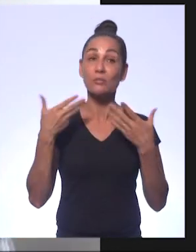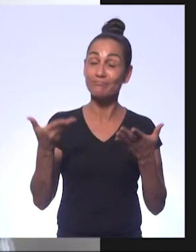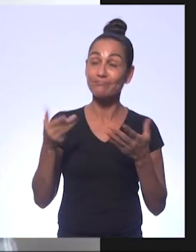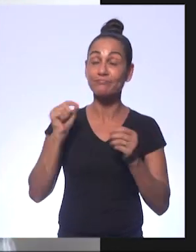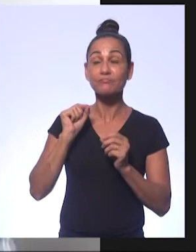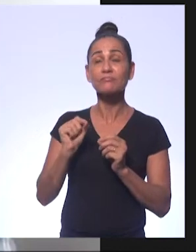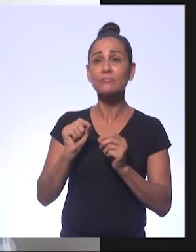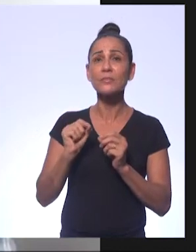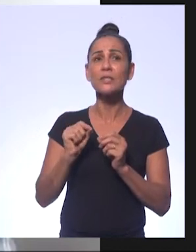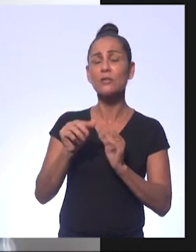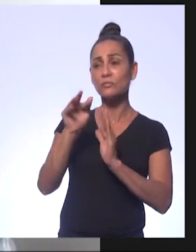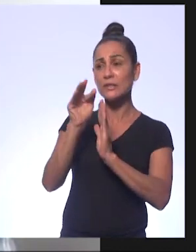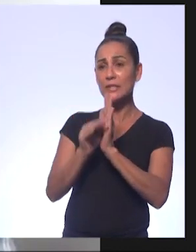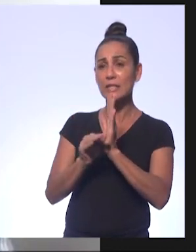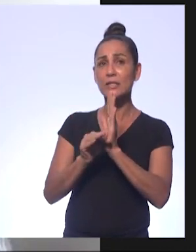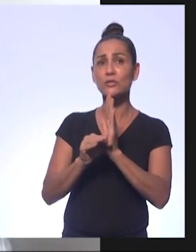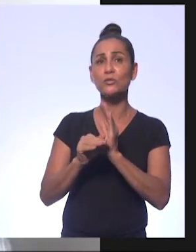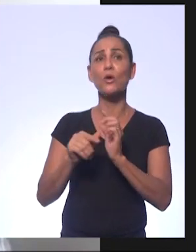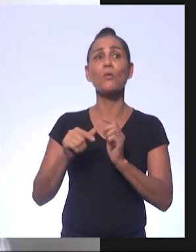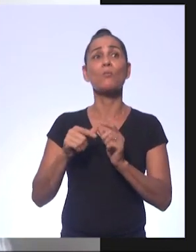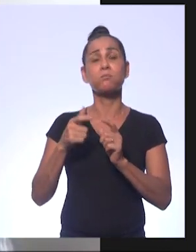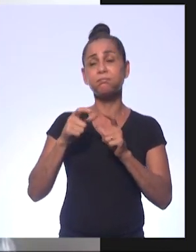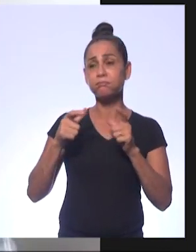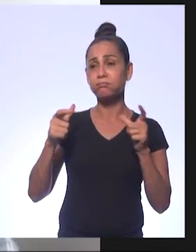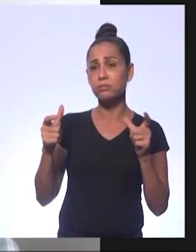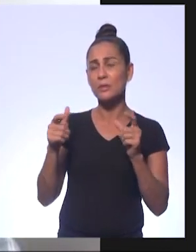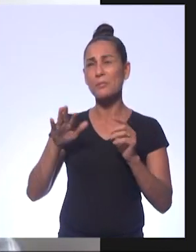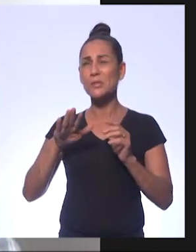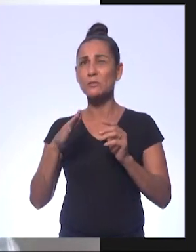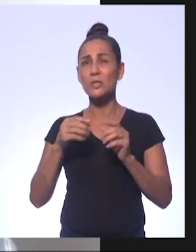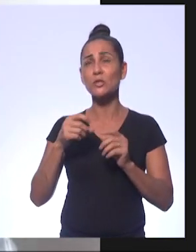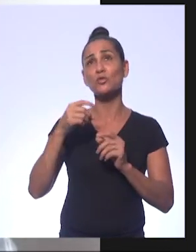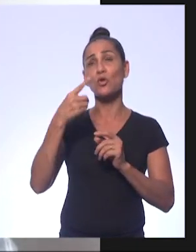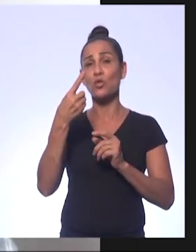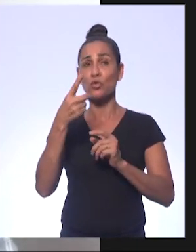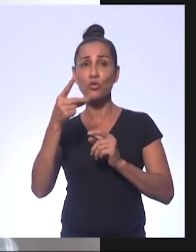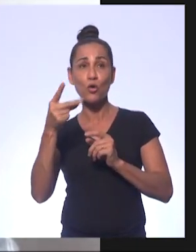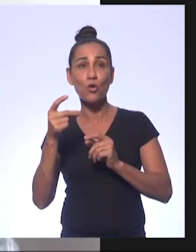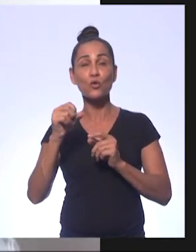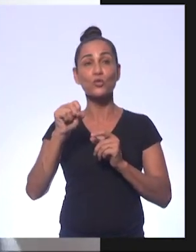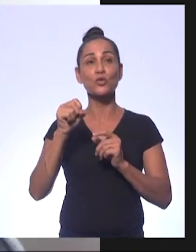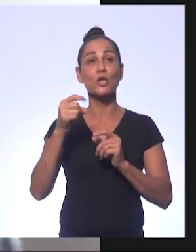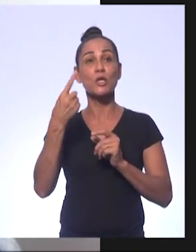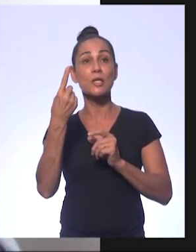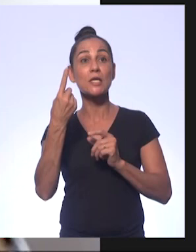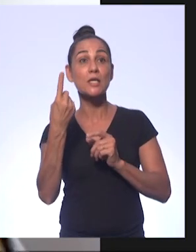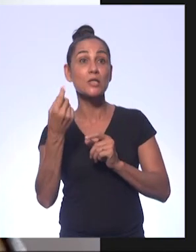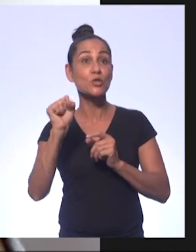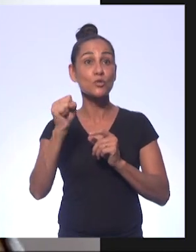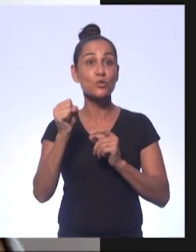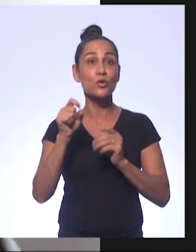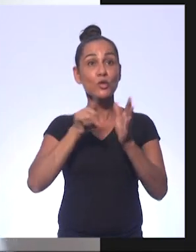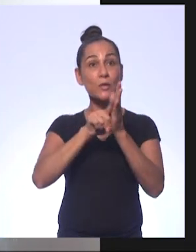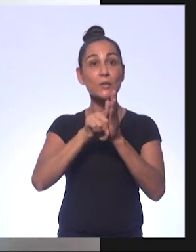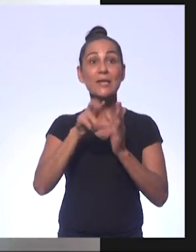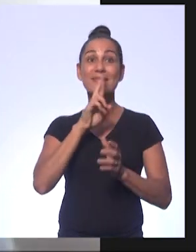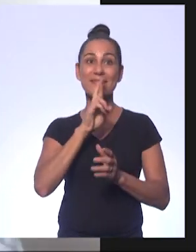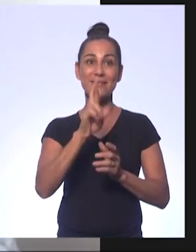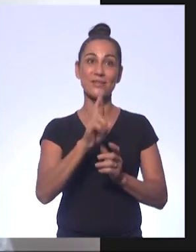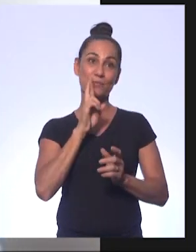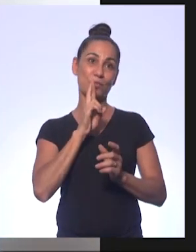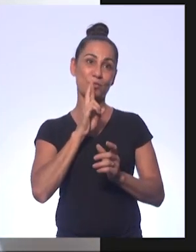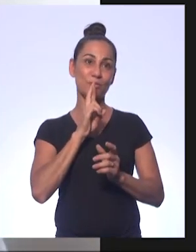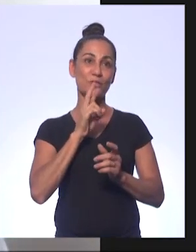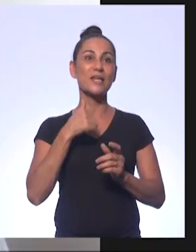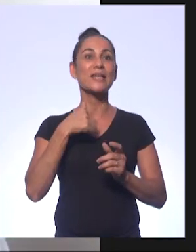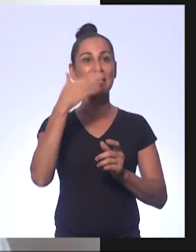deveria ter, para um texto dessa dimensão, 12, 15, 18 perguntas que, se respondidas, elas me dizem